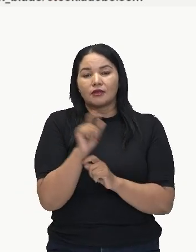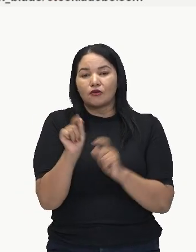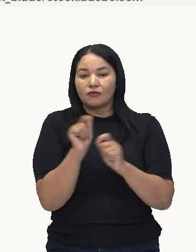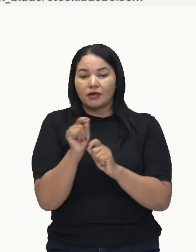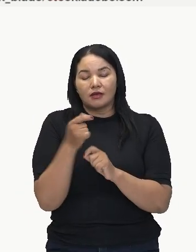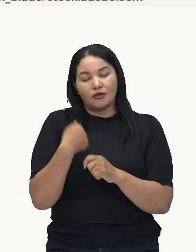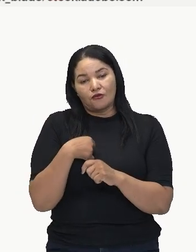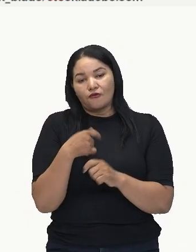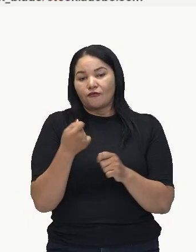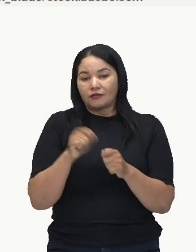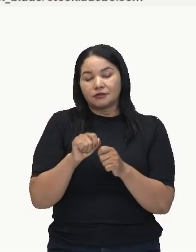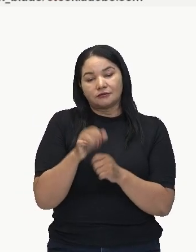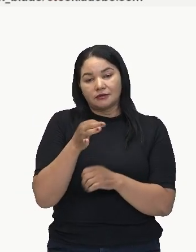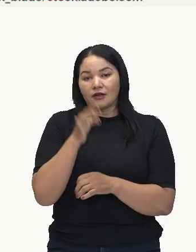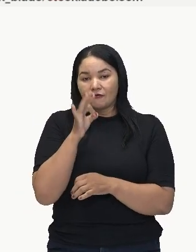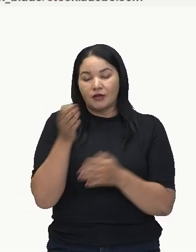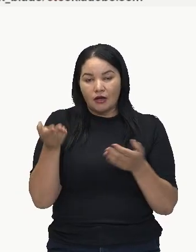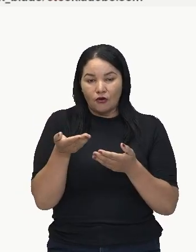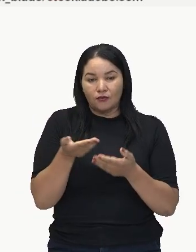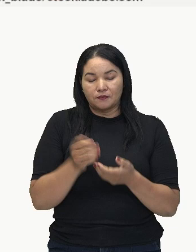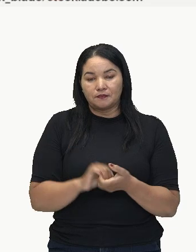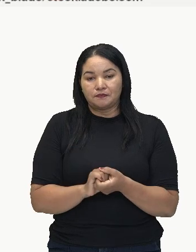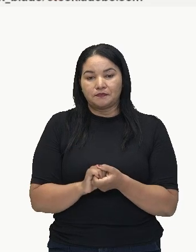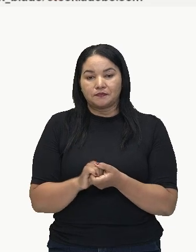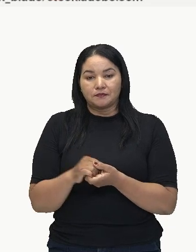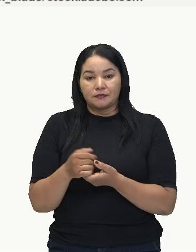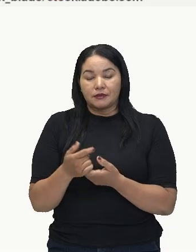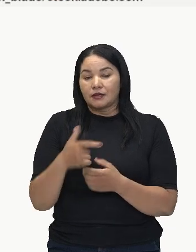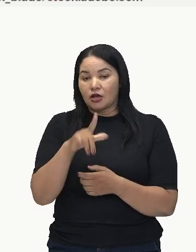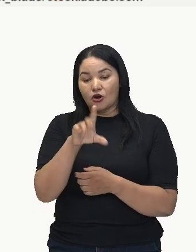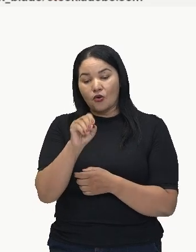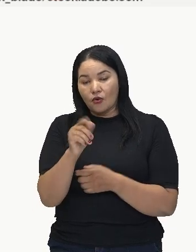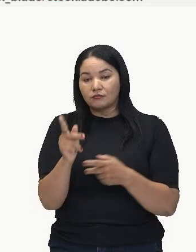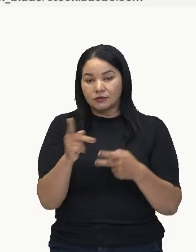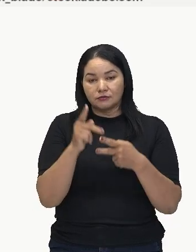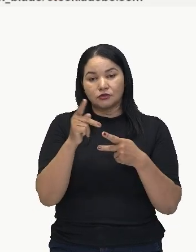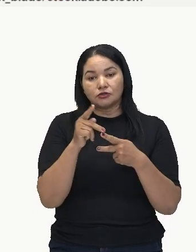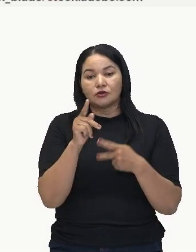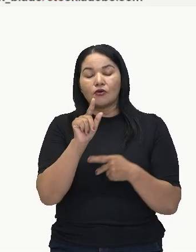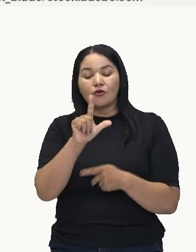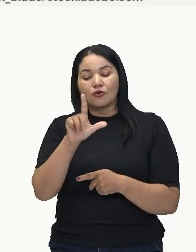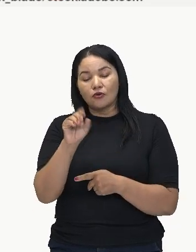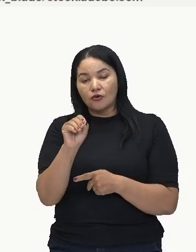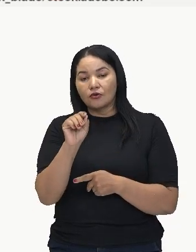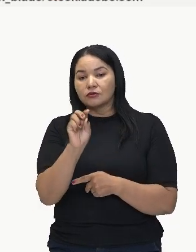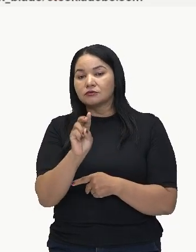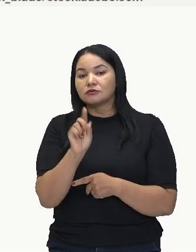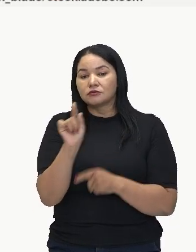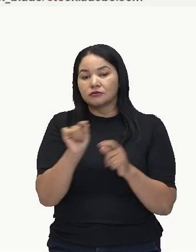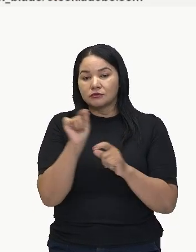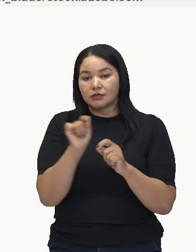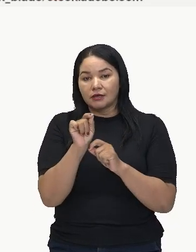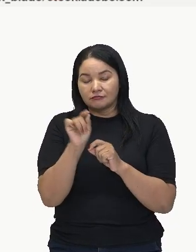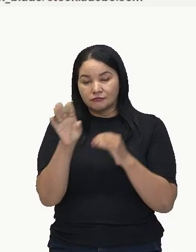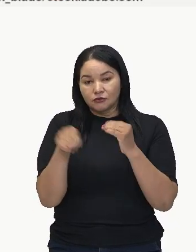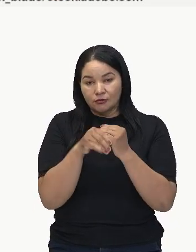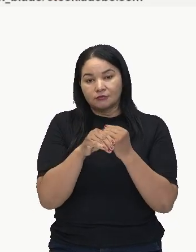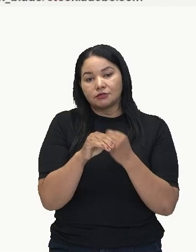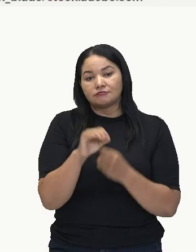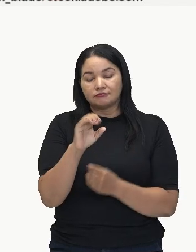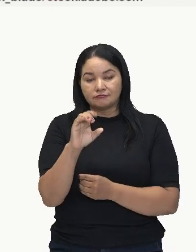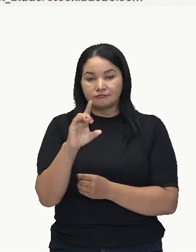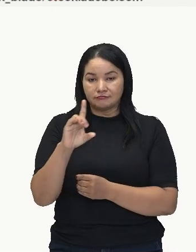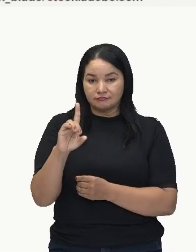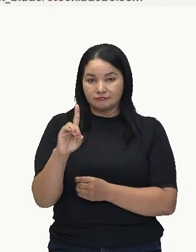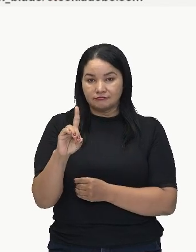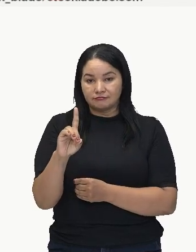haré ahorita mesmo. E o lo, bem aqui, pessoal, ele passa a ser o quê? O complemento direto da